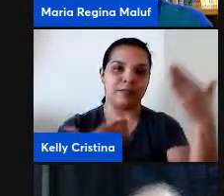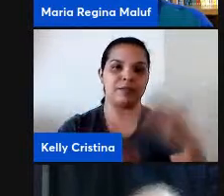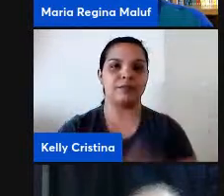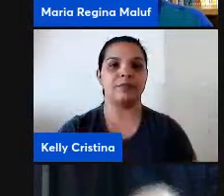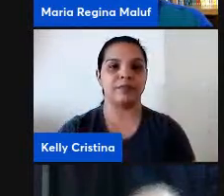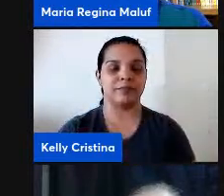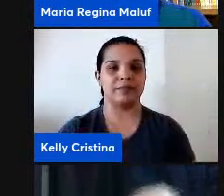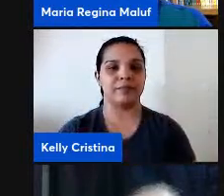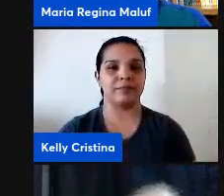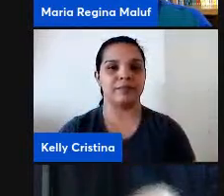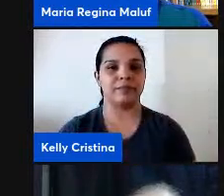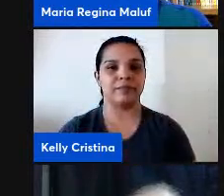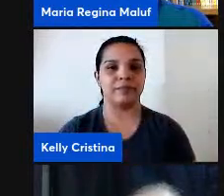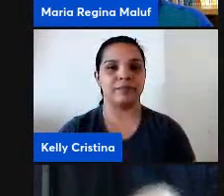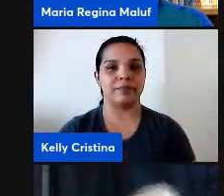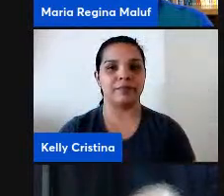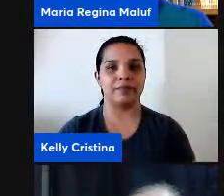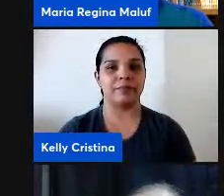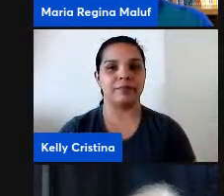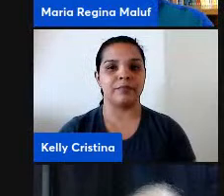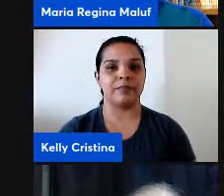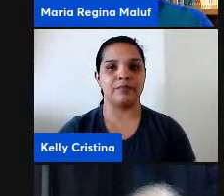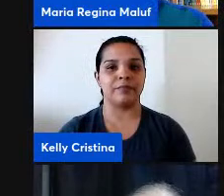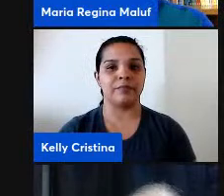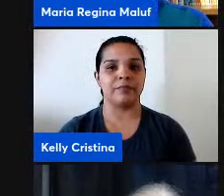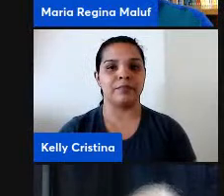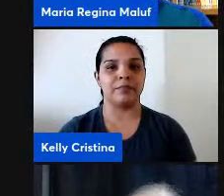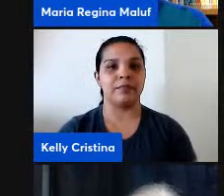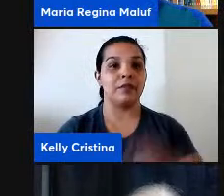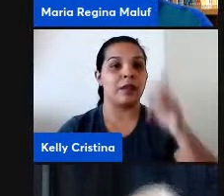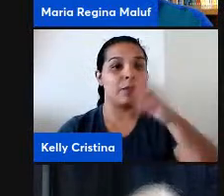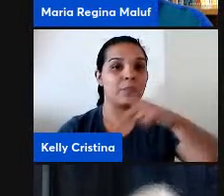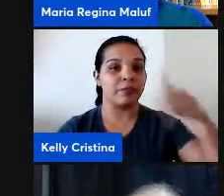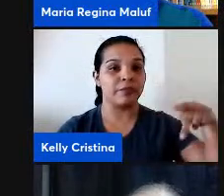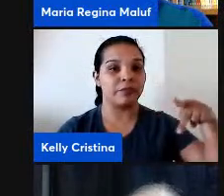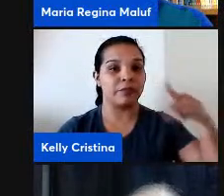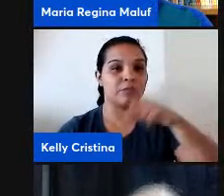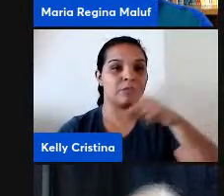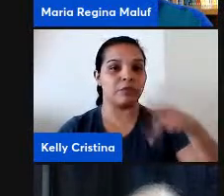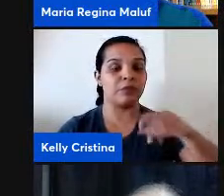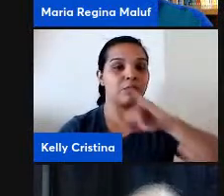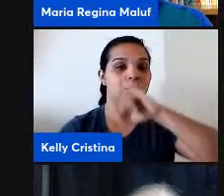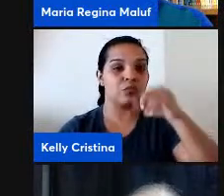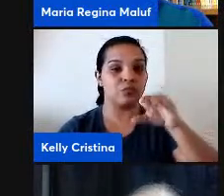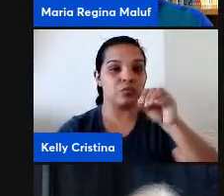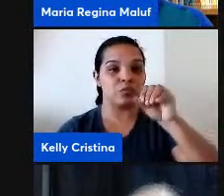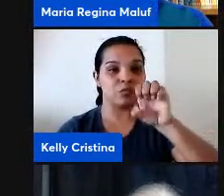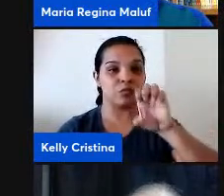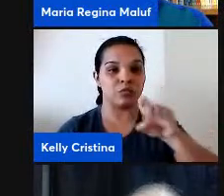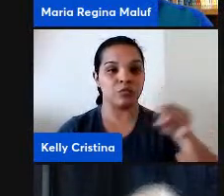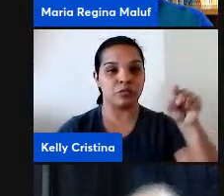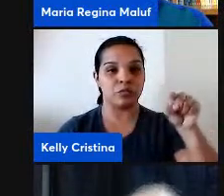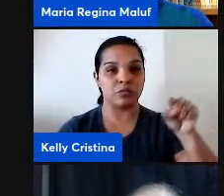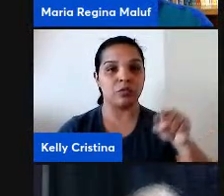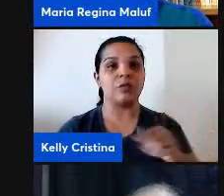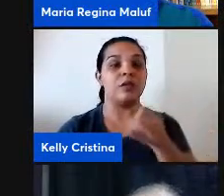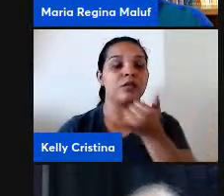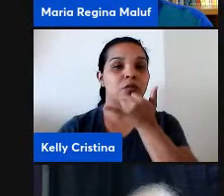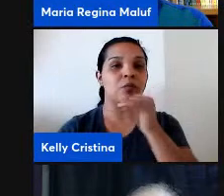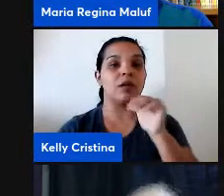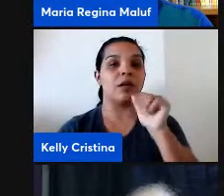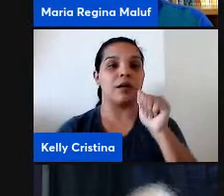Cumprimentos. Vamos, então, ao professor José... Desculpe, Antônio